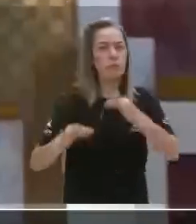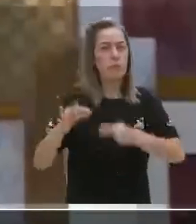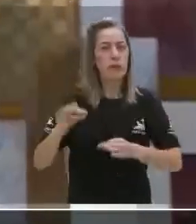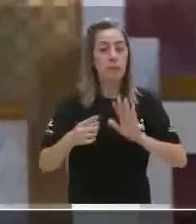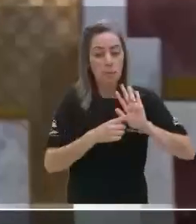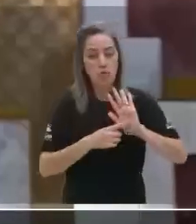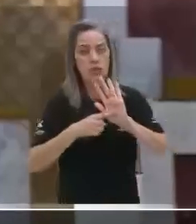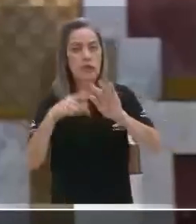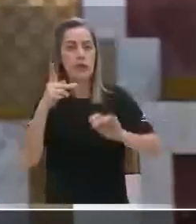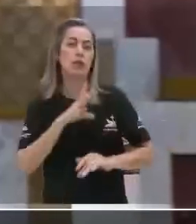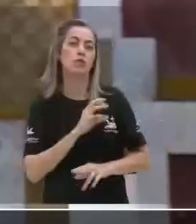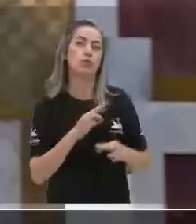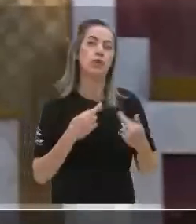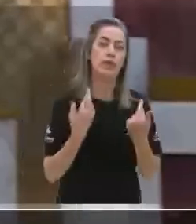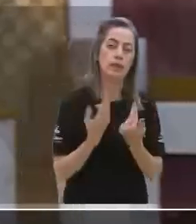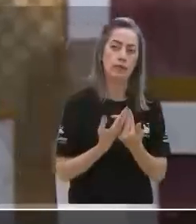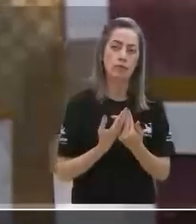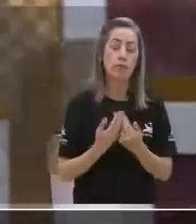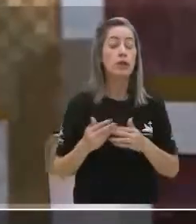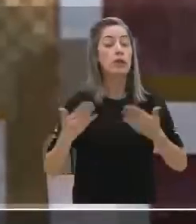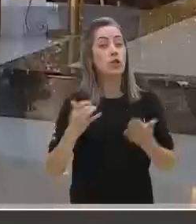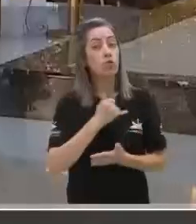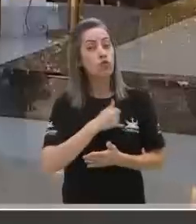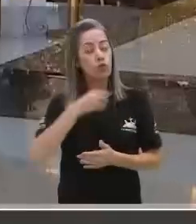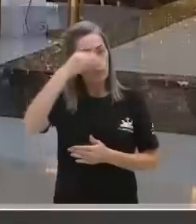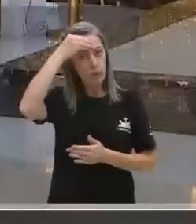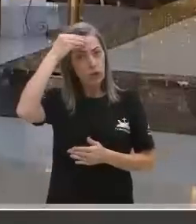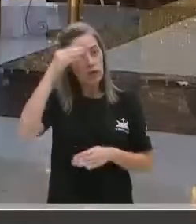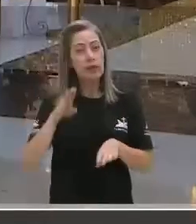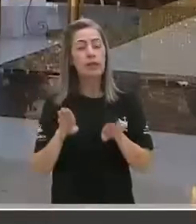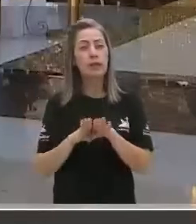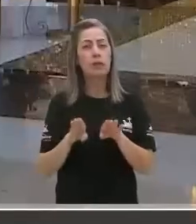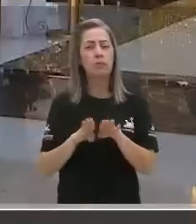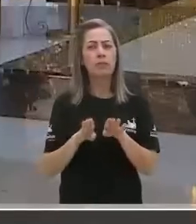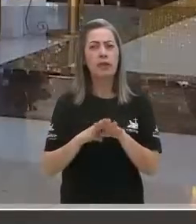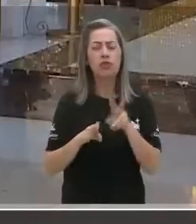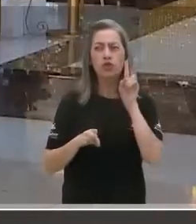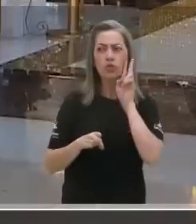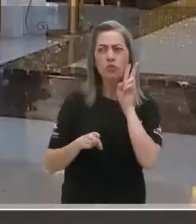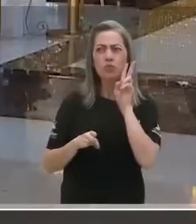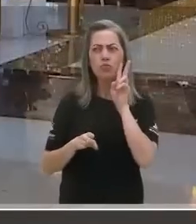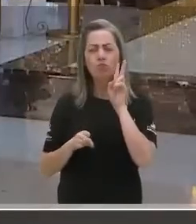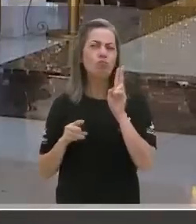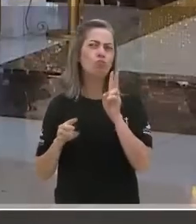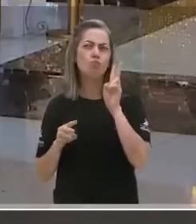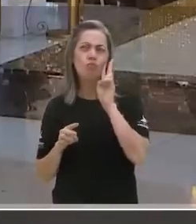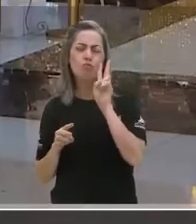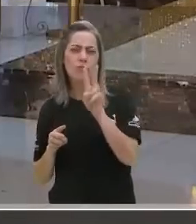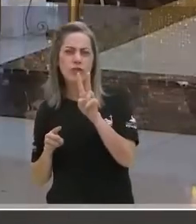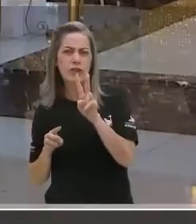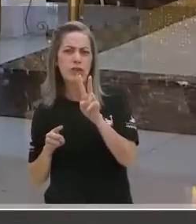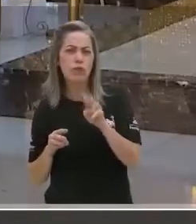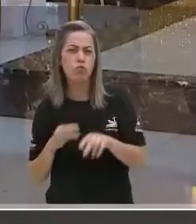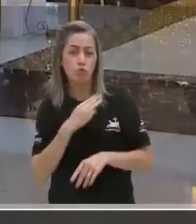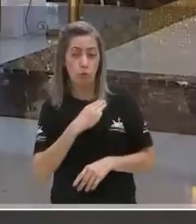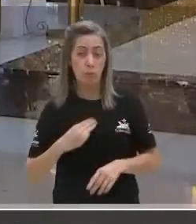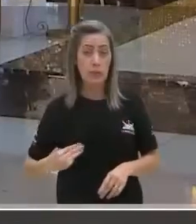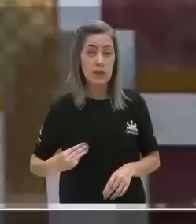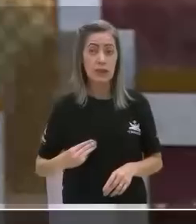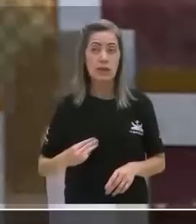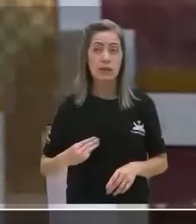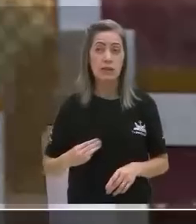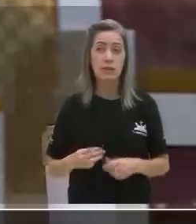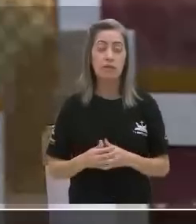reino. Então João Batista também tinha uma visão do Messias, segundo a